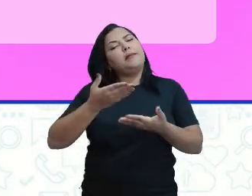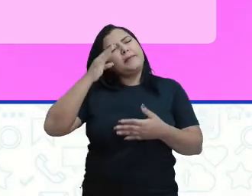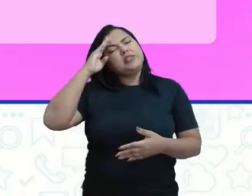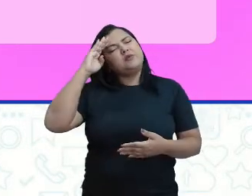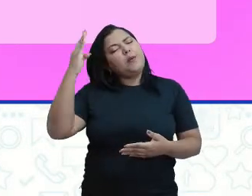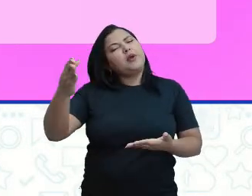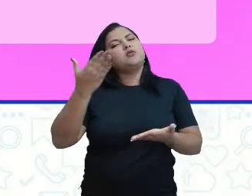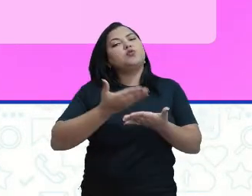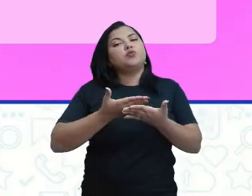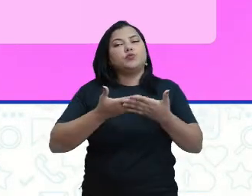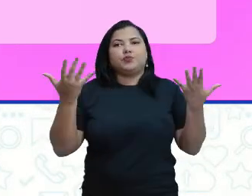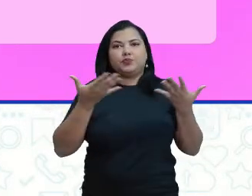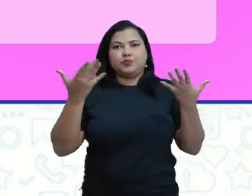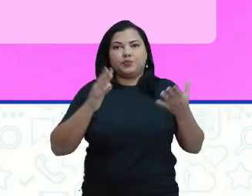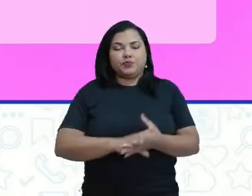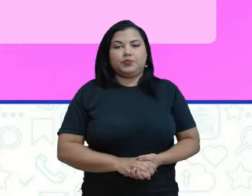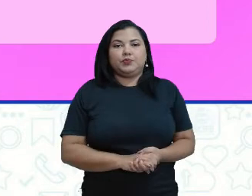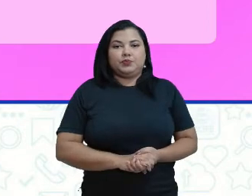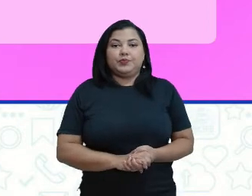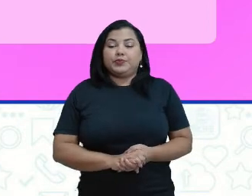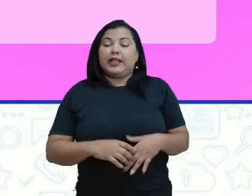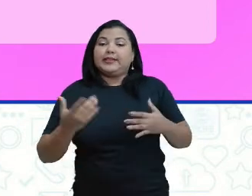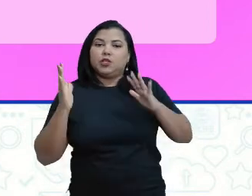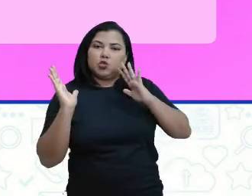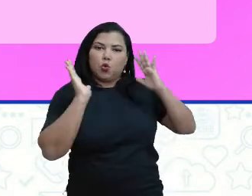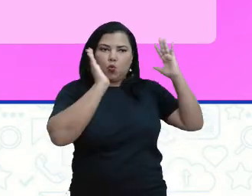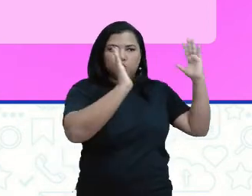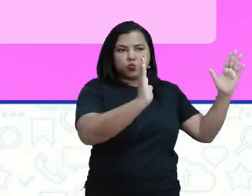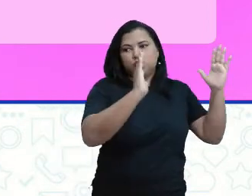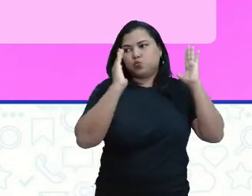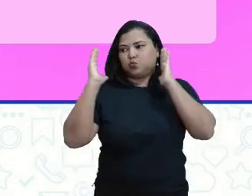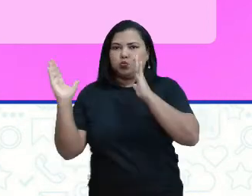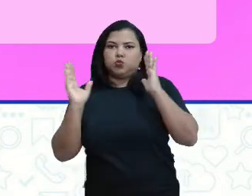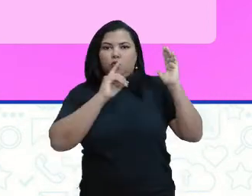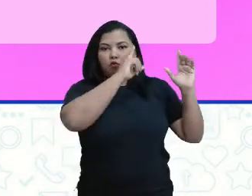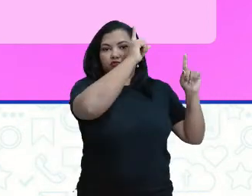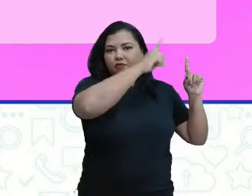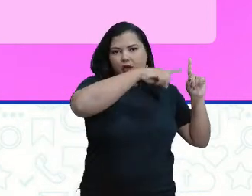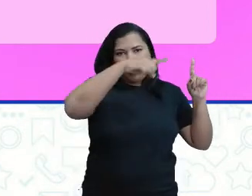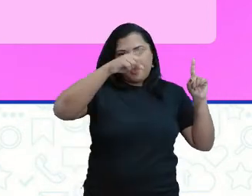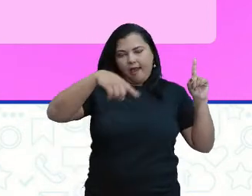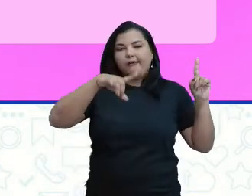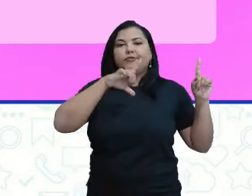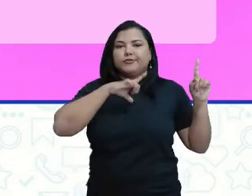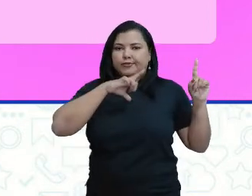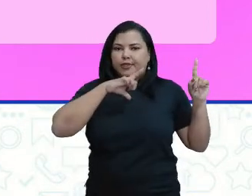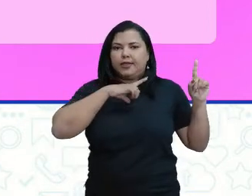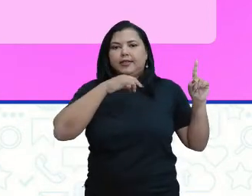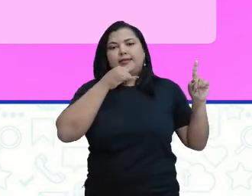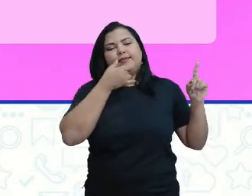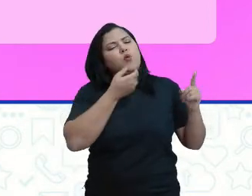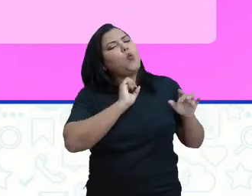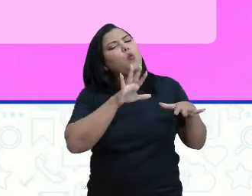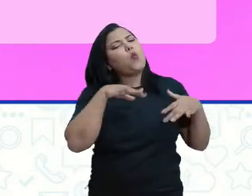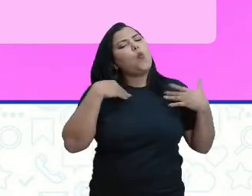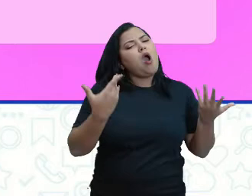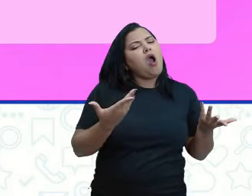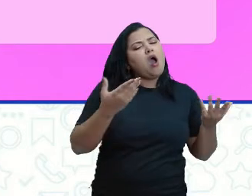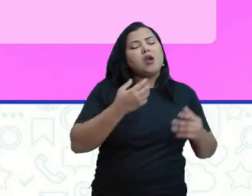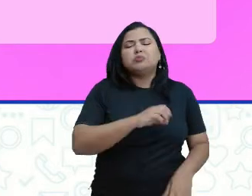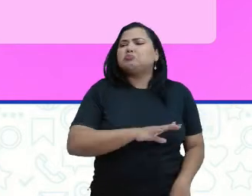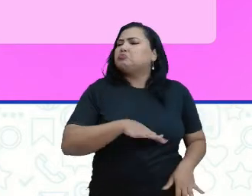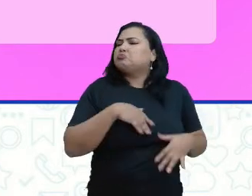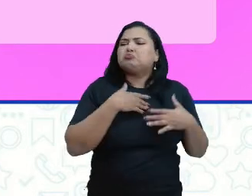principalmente observar aqui hoje. Eles se dividem naqueles que são variáveis, então o qual, a qual, os quais, as